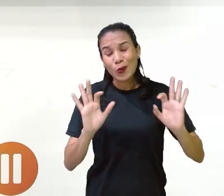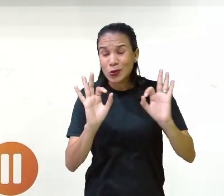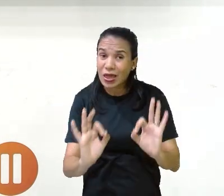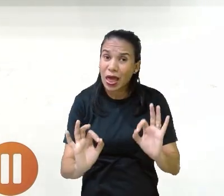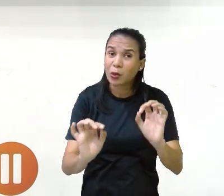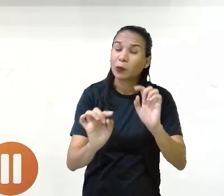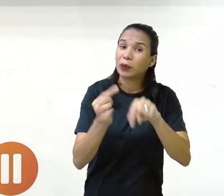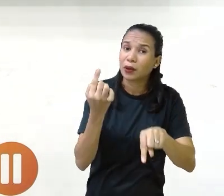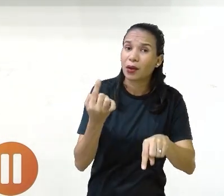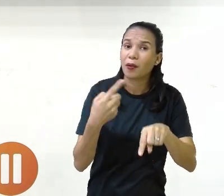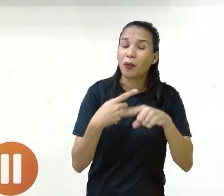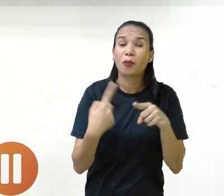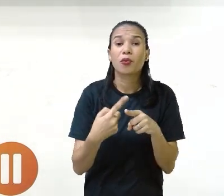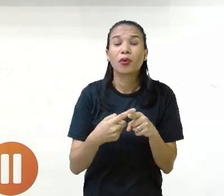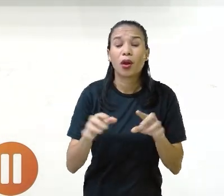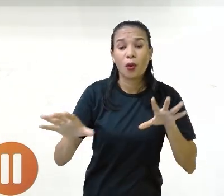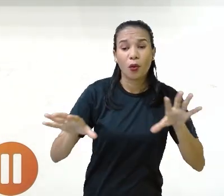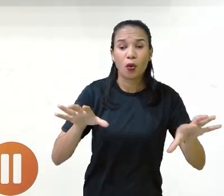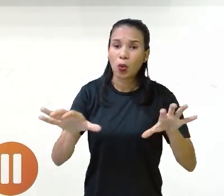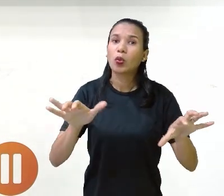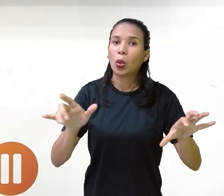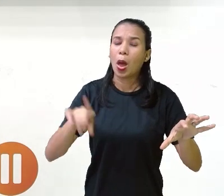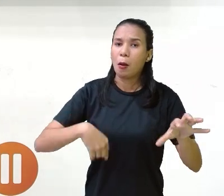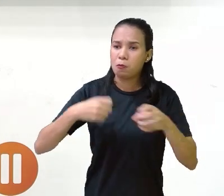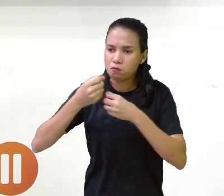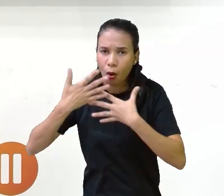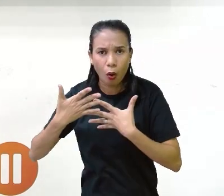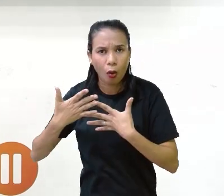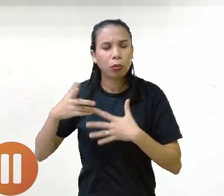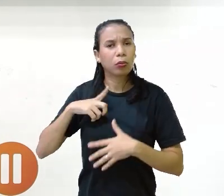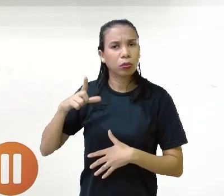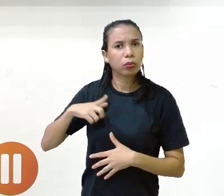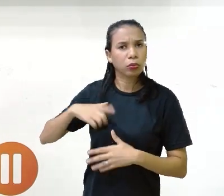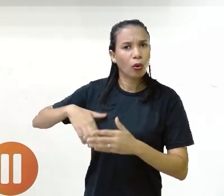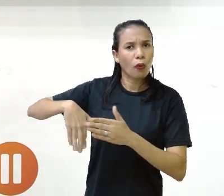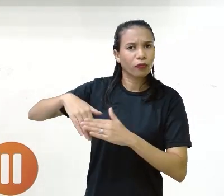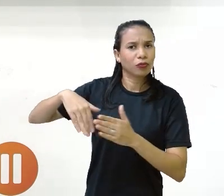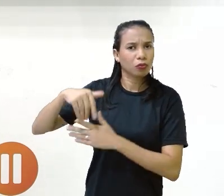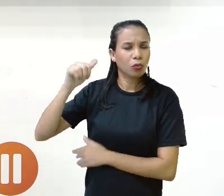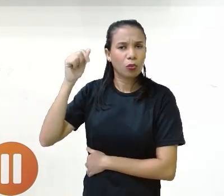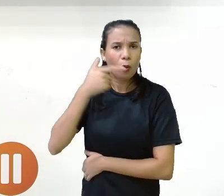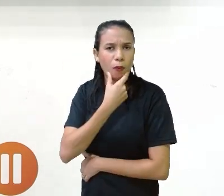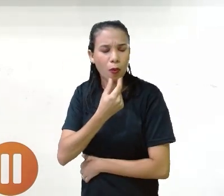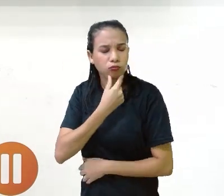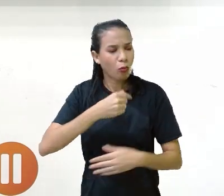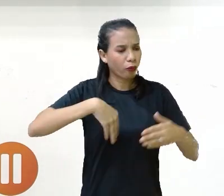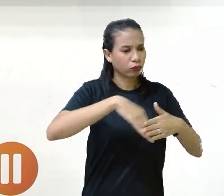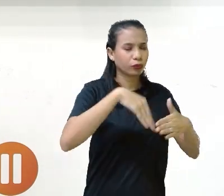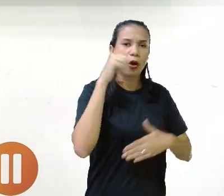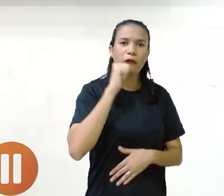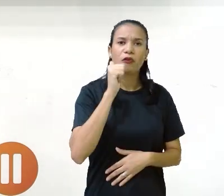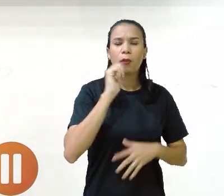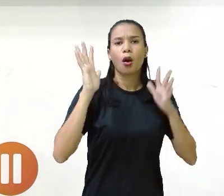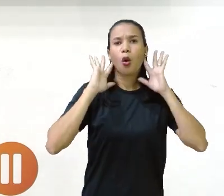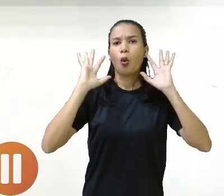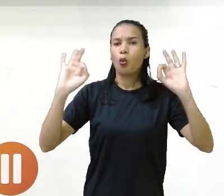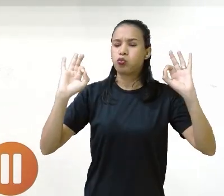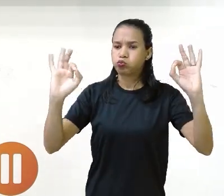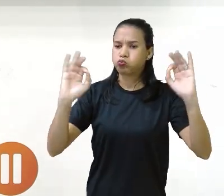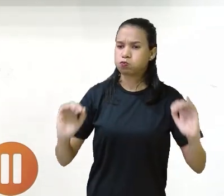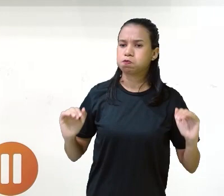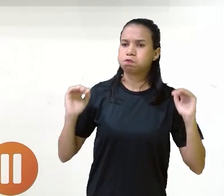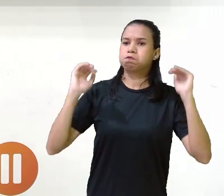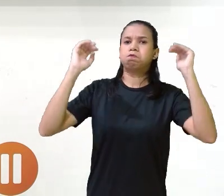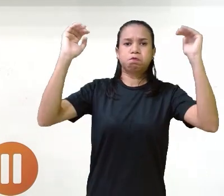porque ambos os times são brilhantes, né? Tanto a seleção masculina quanto a feminina são excelentes